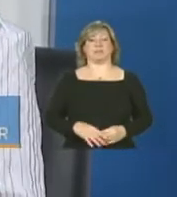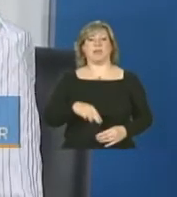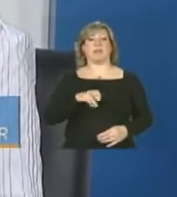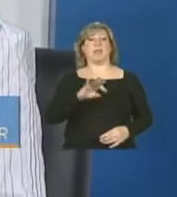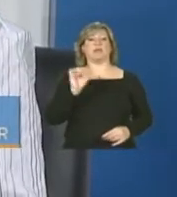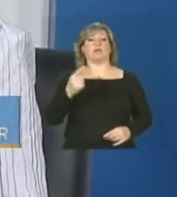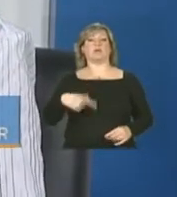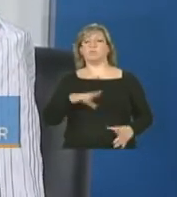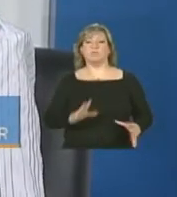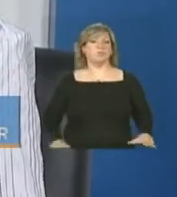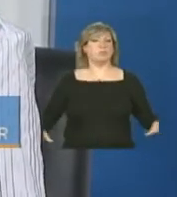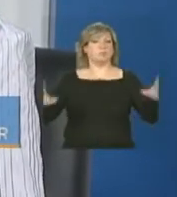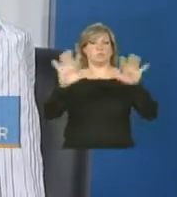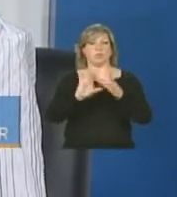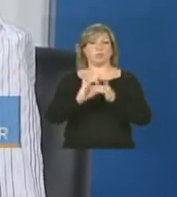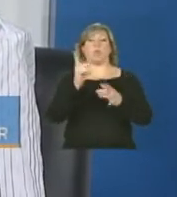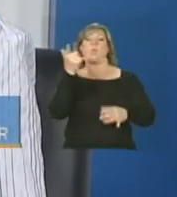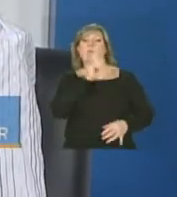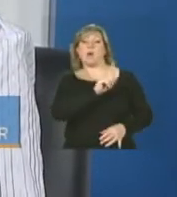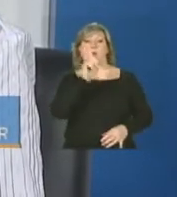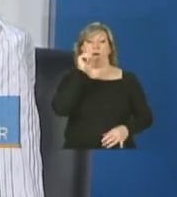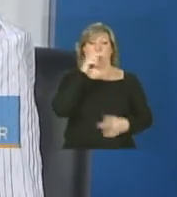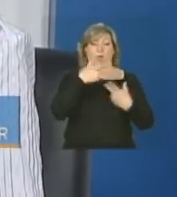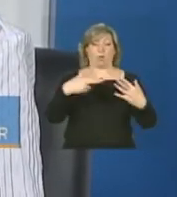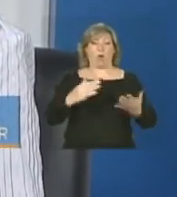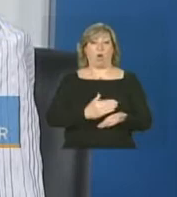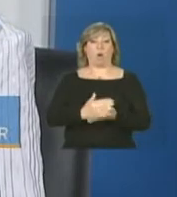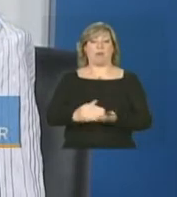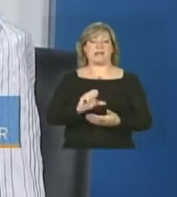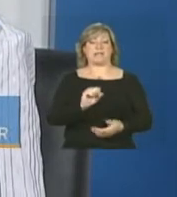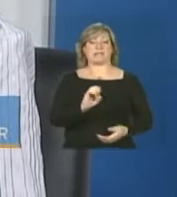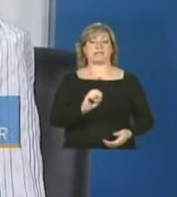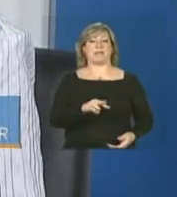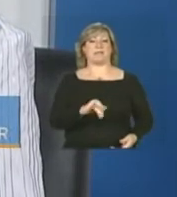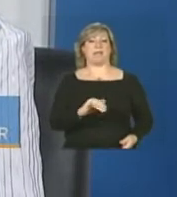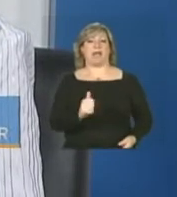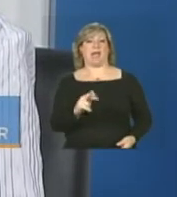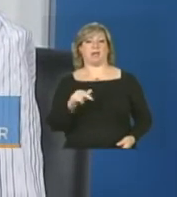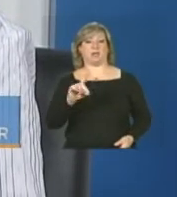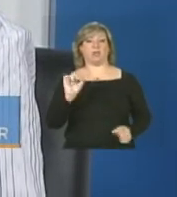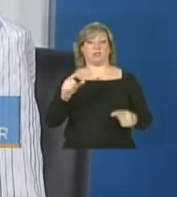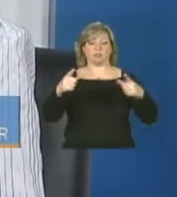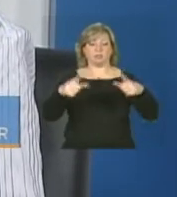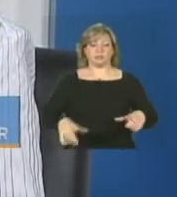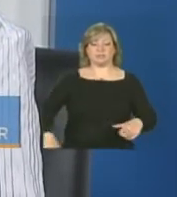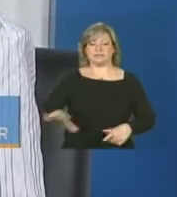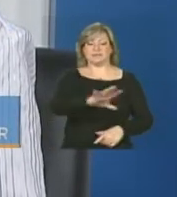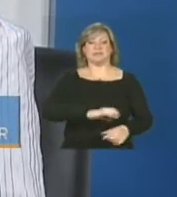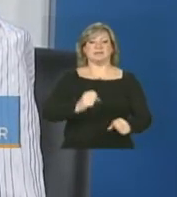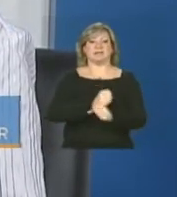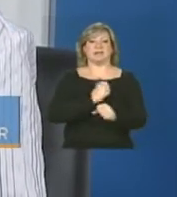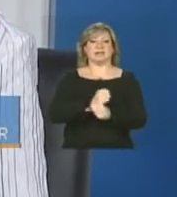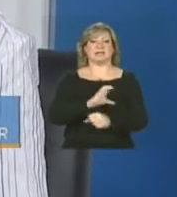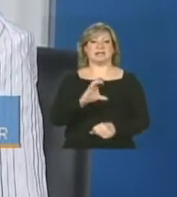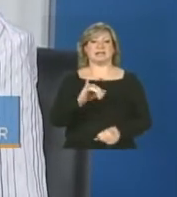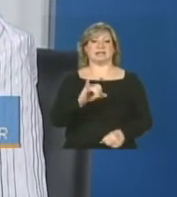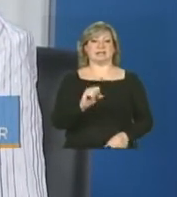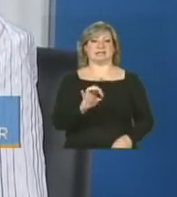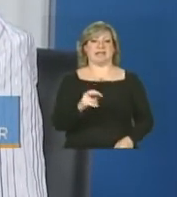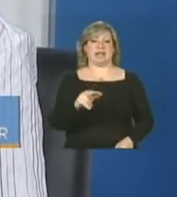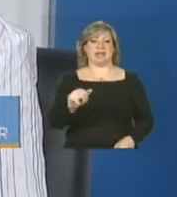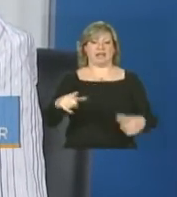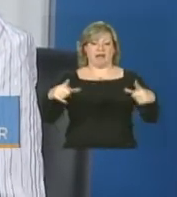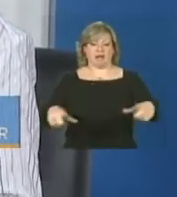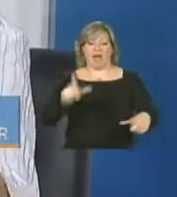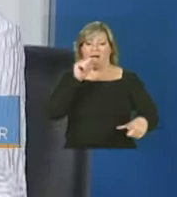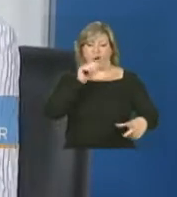de universalizar acesso à água começando pelo semiárido, né, pelo programa das cisternas, é uma meta que está dentro do plano de